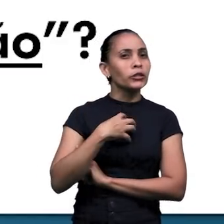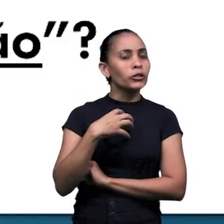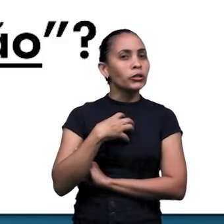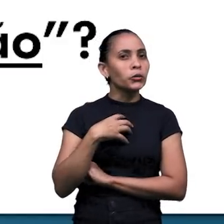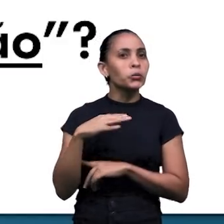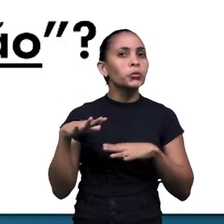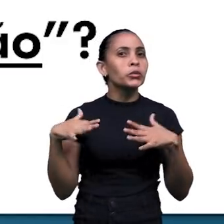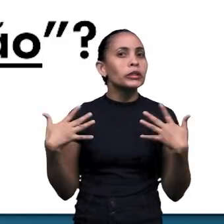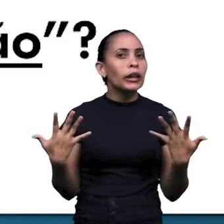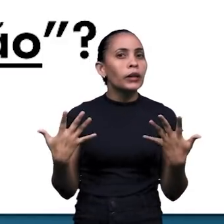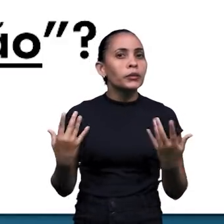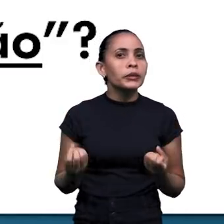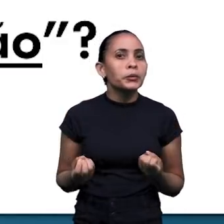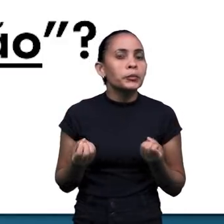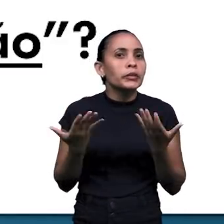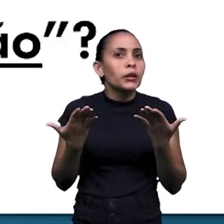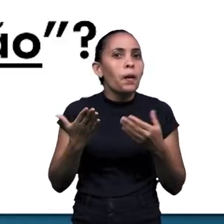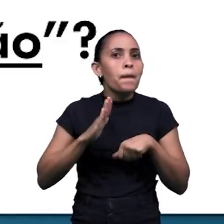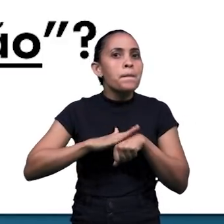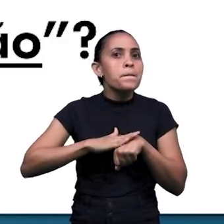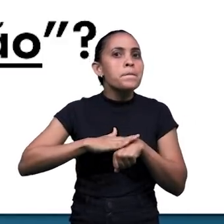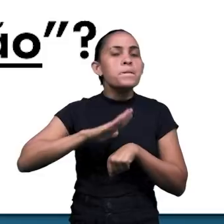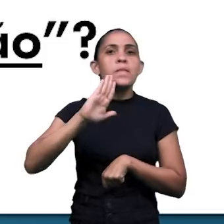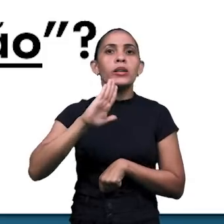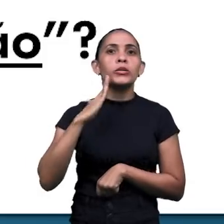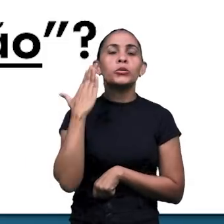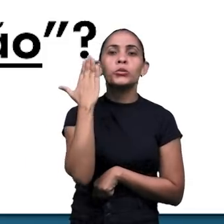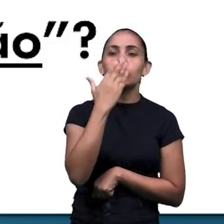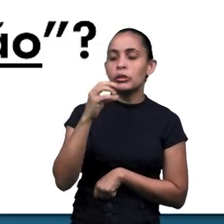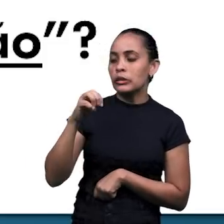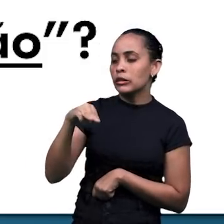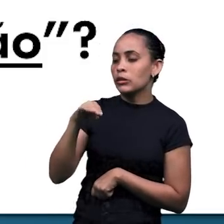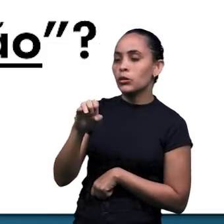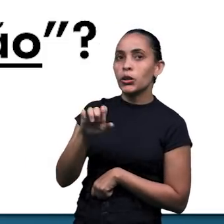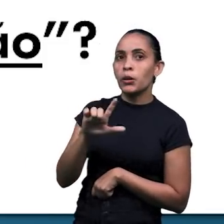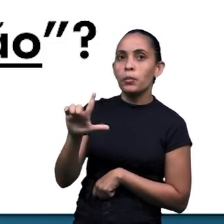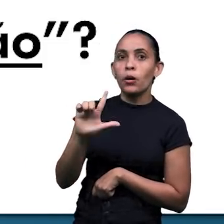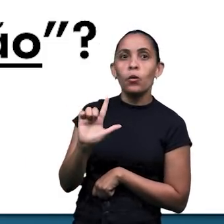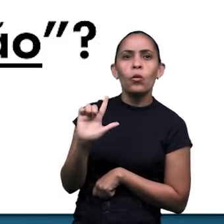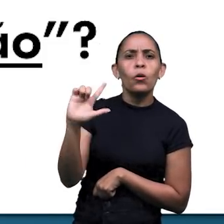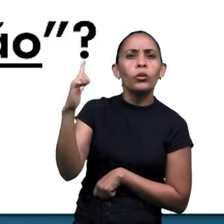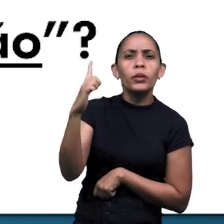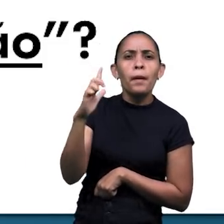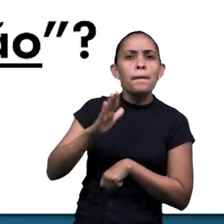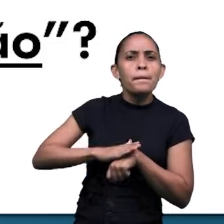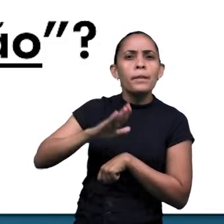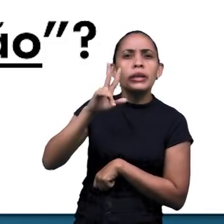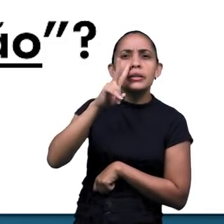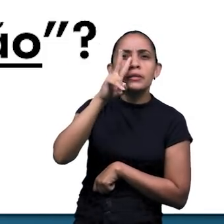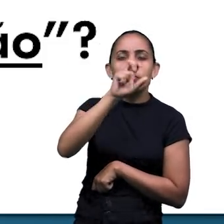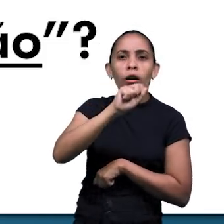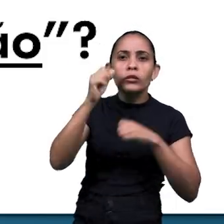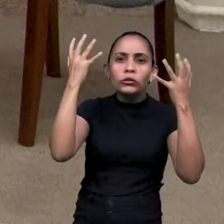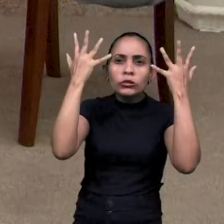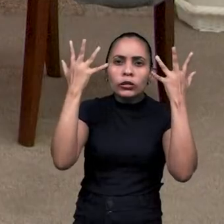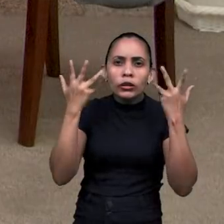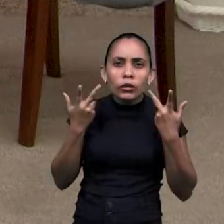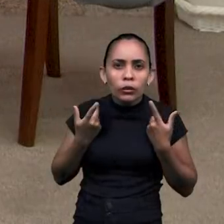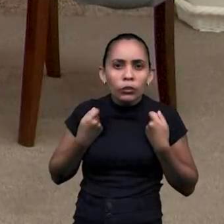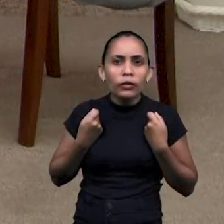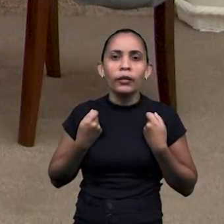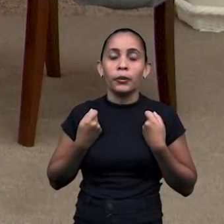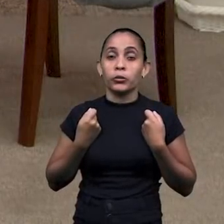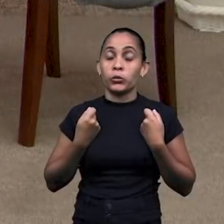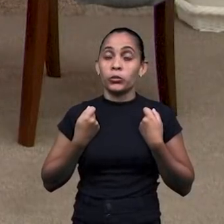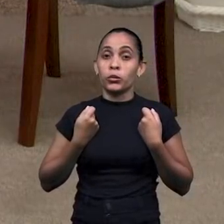sentido profético da expressão que coisa há mais doce do que o mel? E que coisa há mais forte do que o leão? Temos